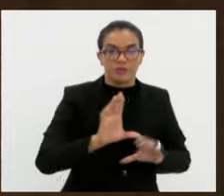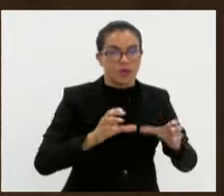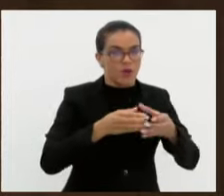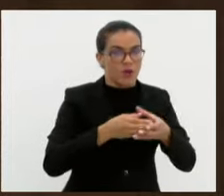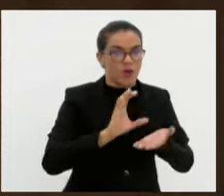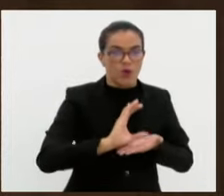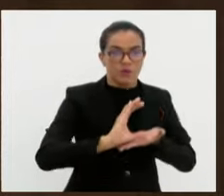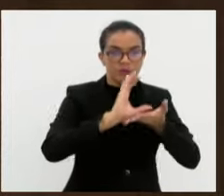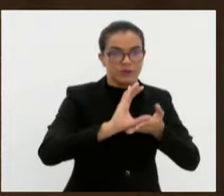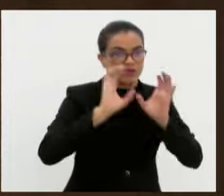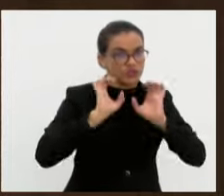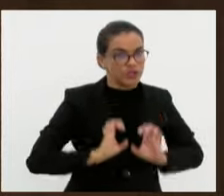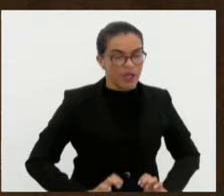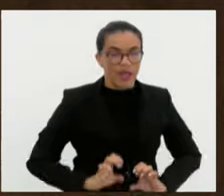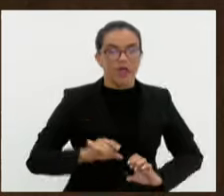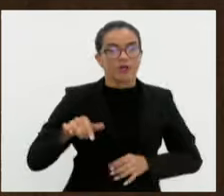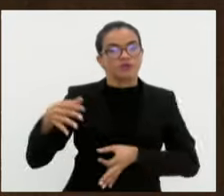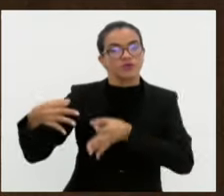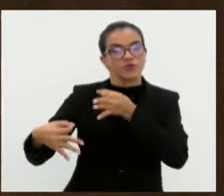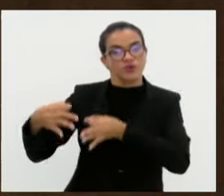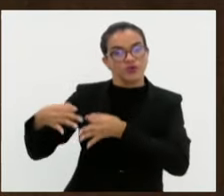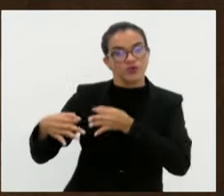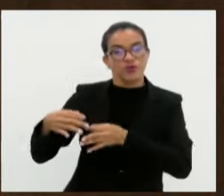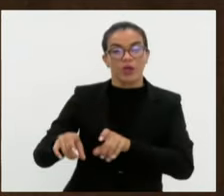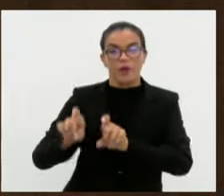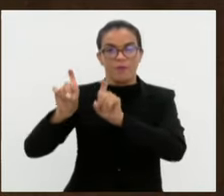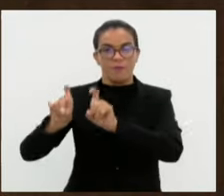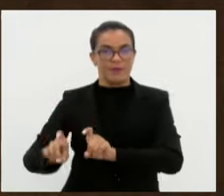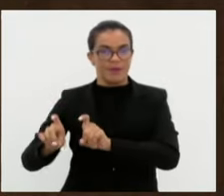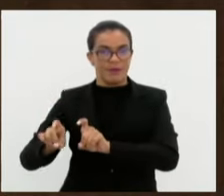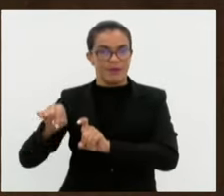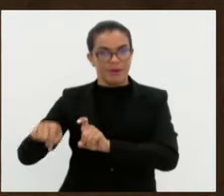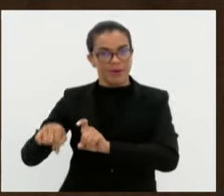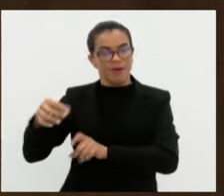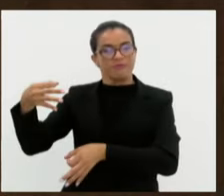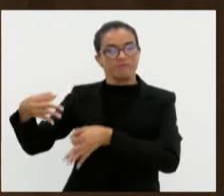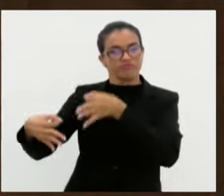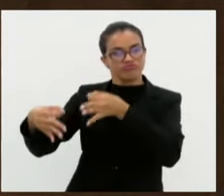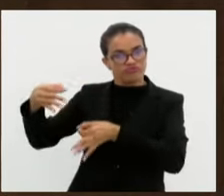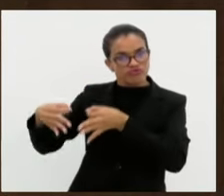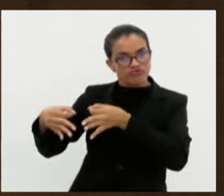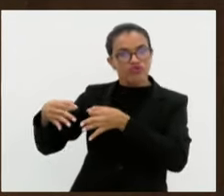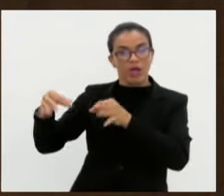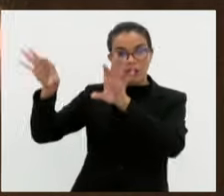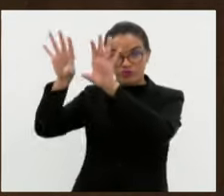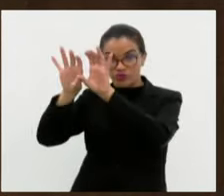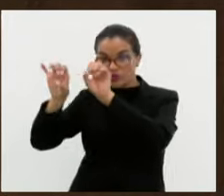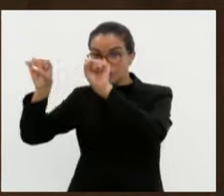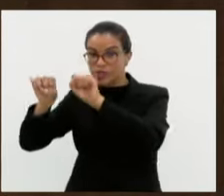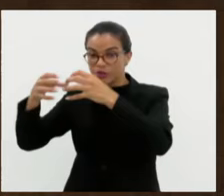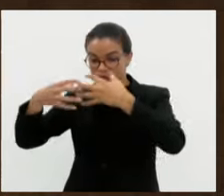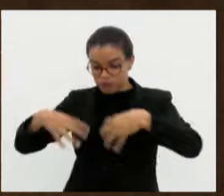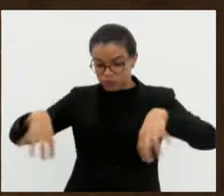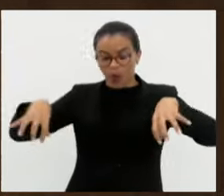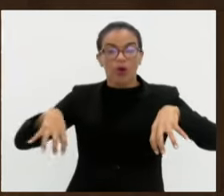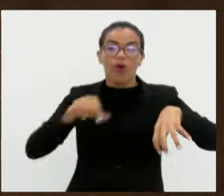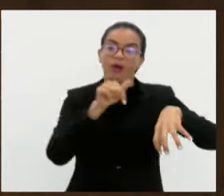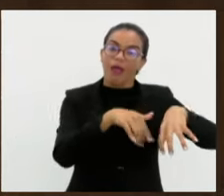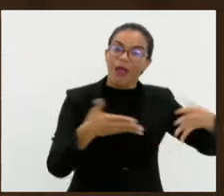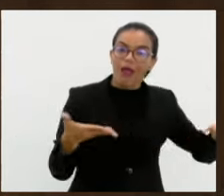que se possa julgar um mandato e não a pessoa. Que ela seja julgada no jurídico, pelo